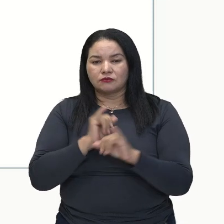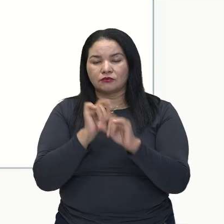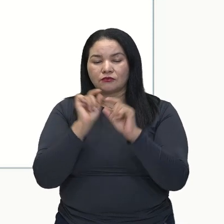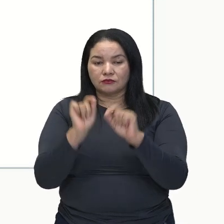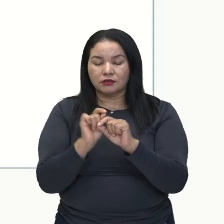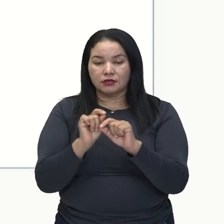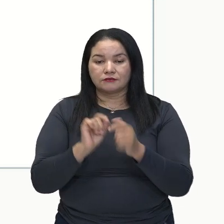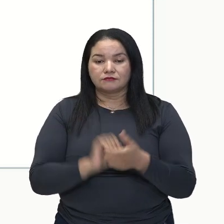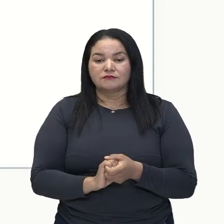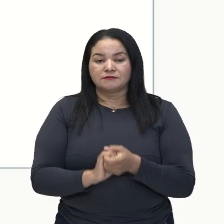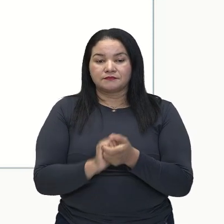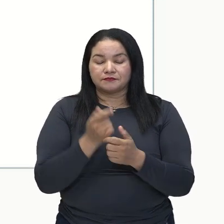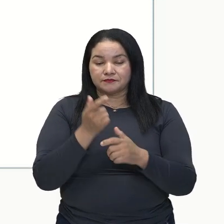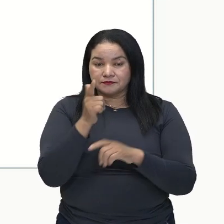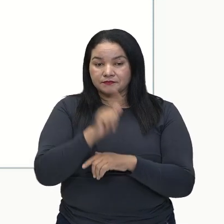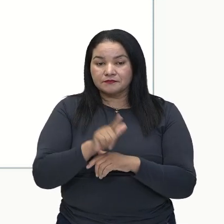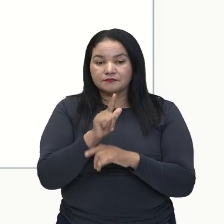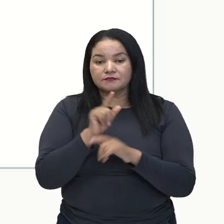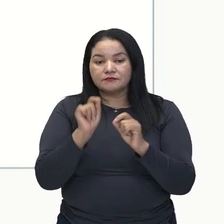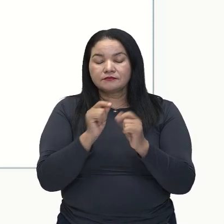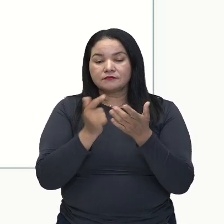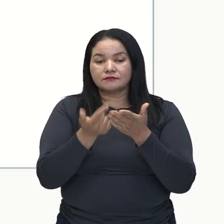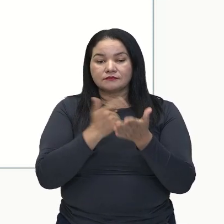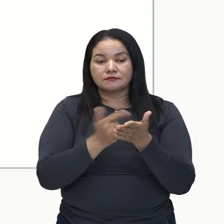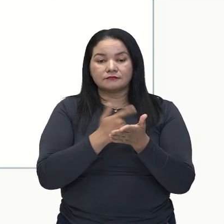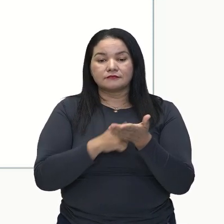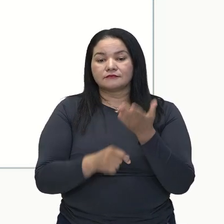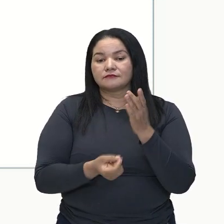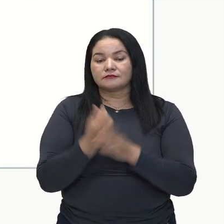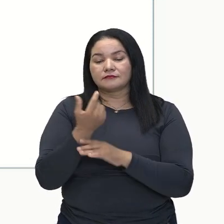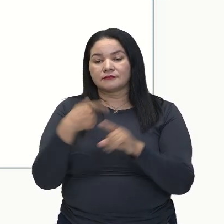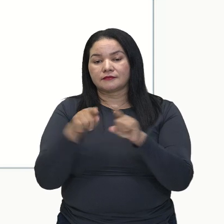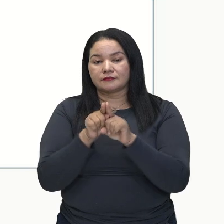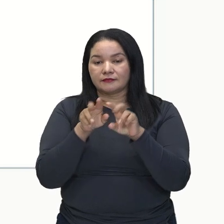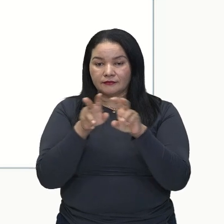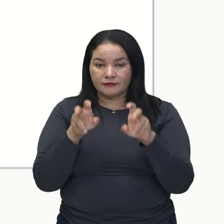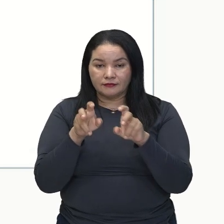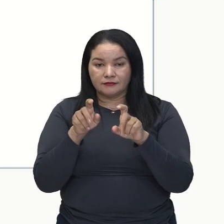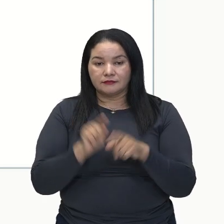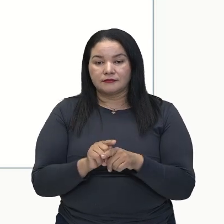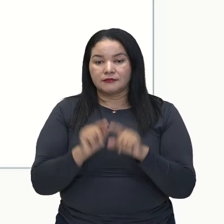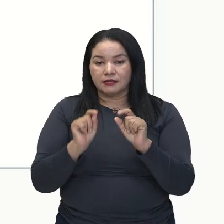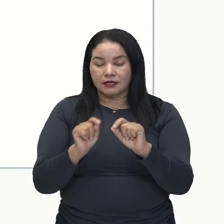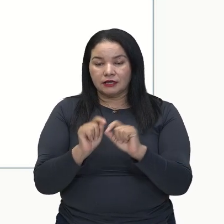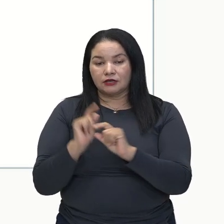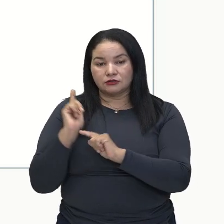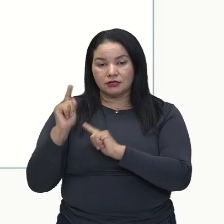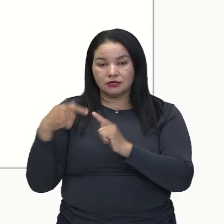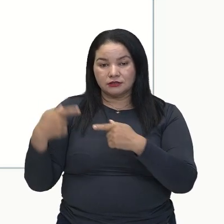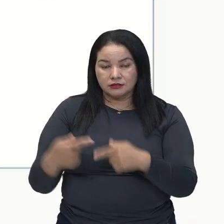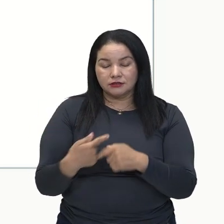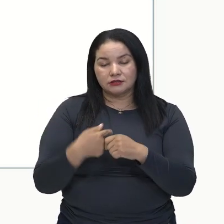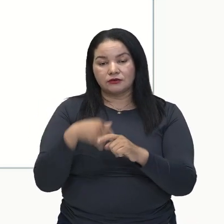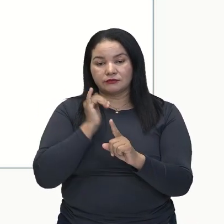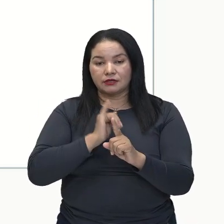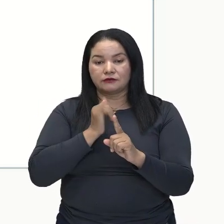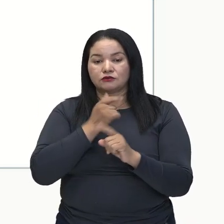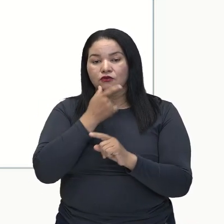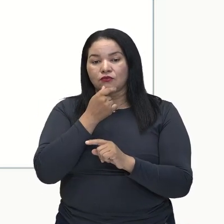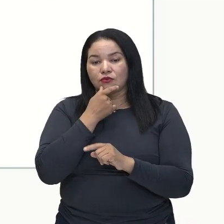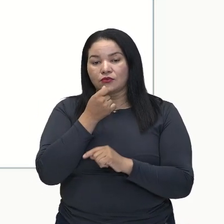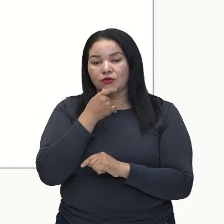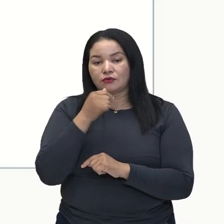obra chamada Cinzas do Norte e uma temática, que é a tradição narrativa de um escritor, no caso, nosso escritor